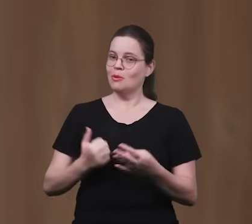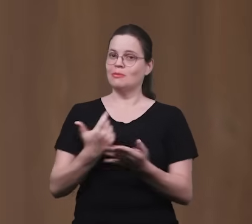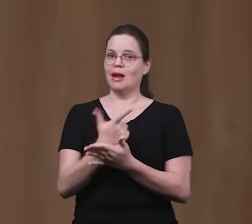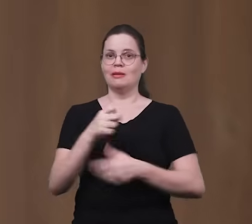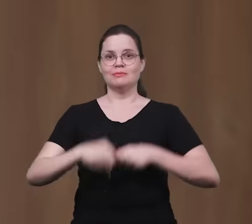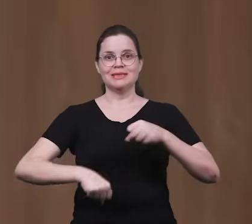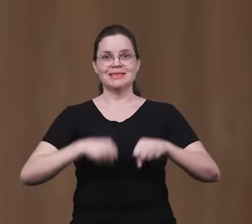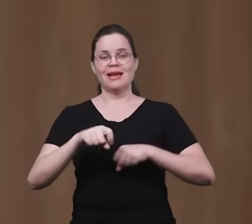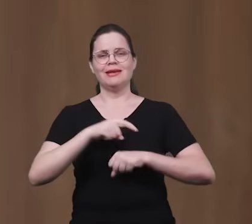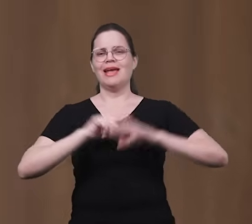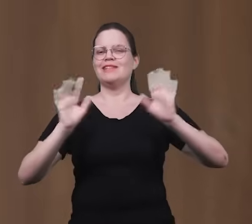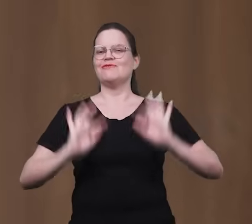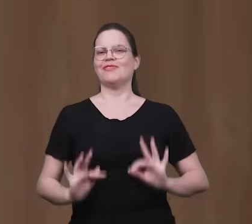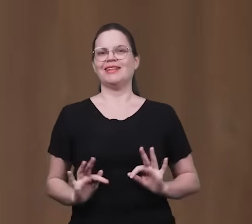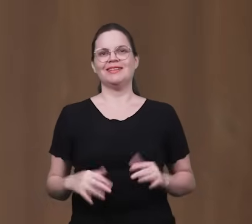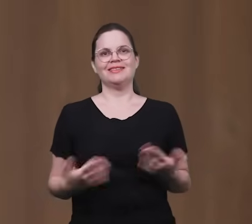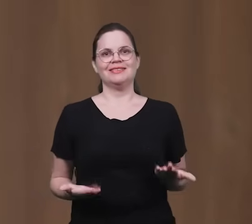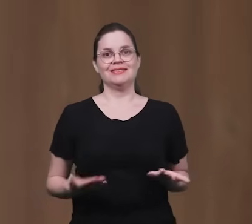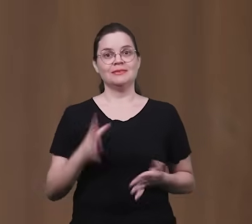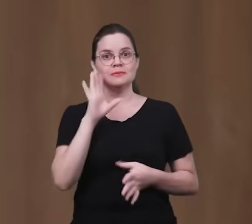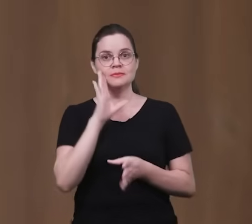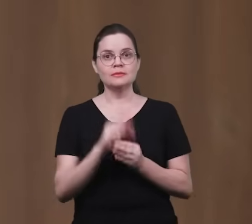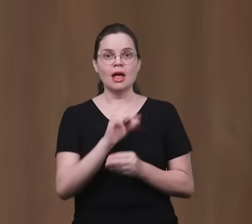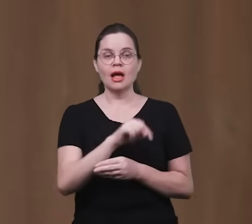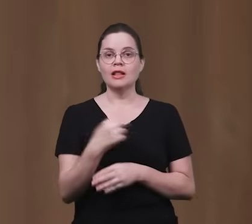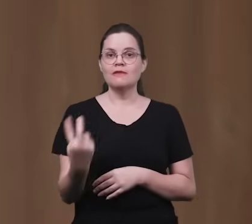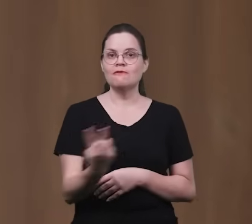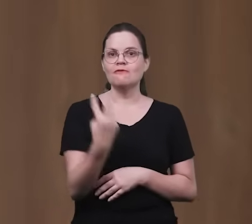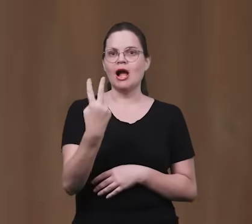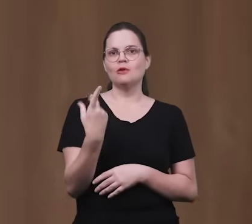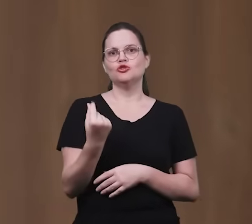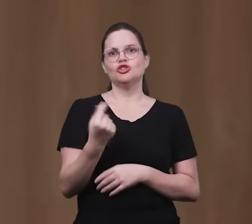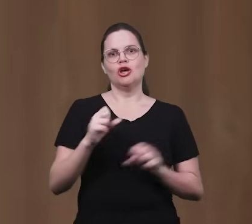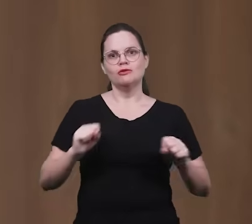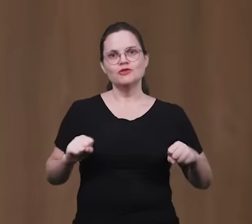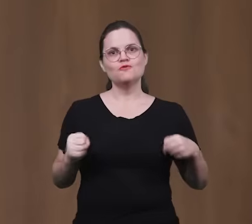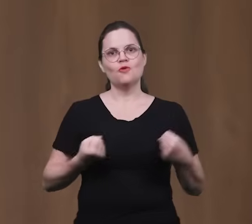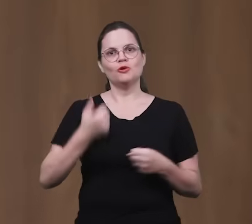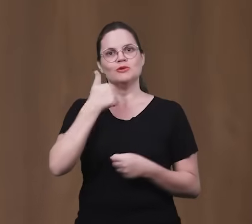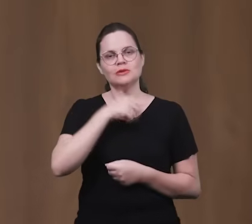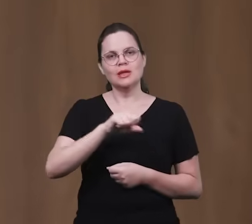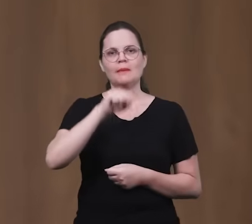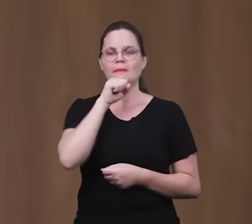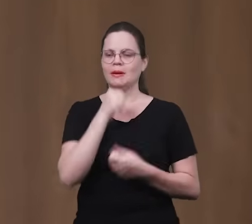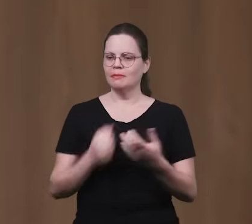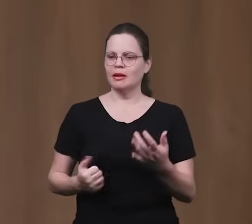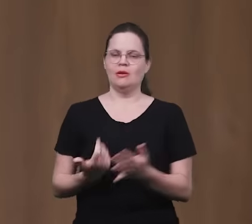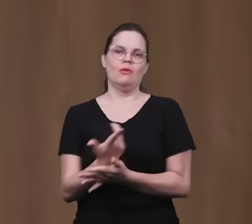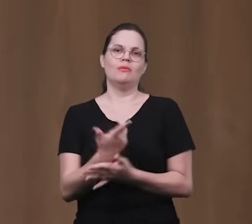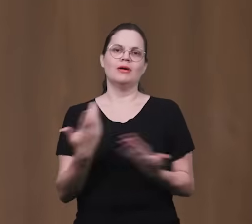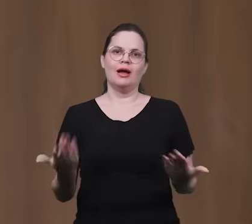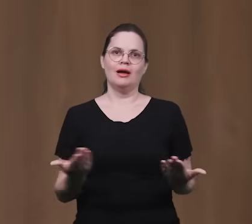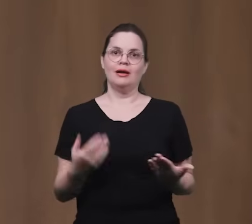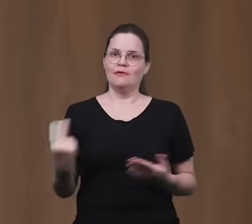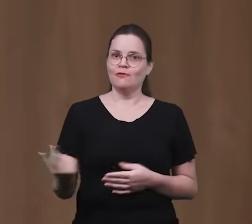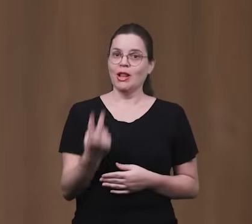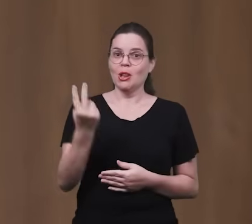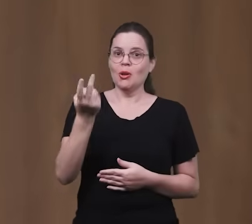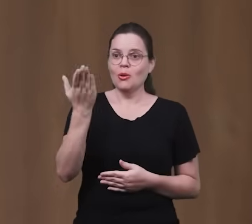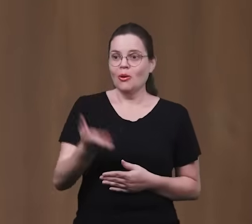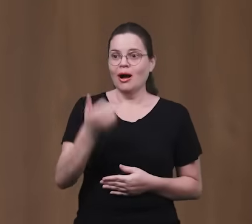comprar e ele feliz da vida, ou seja, ele deu valor ao esforço da mãe de comprar e deu valor àquilo